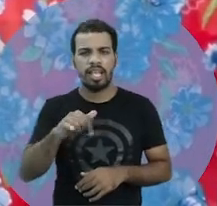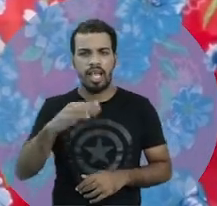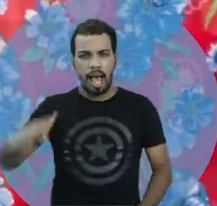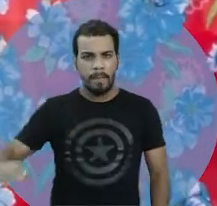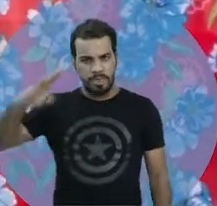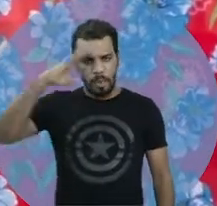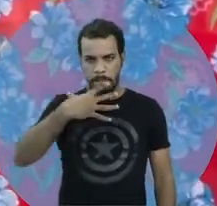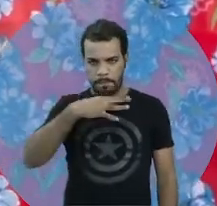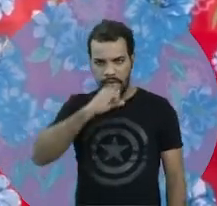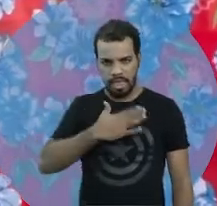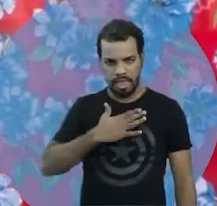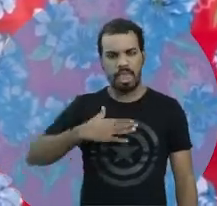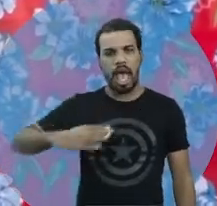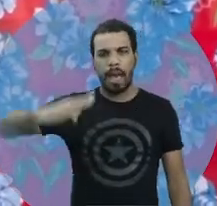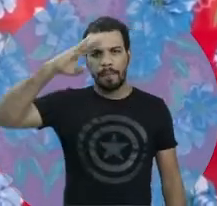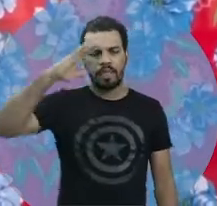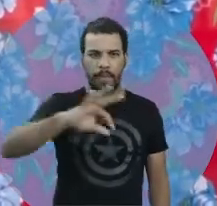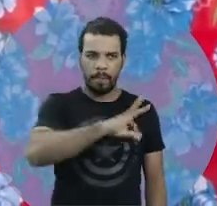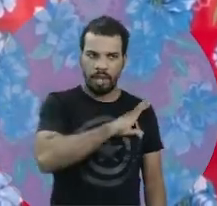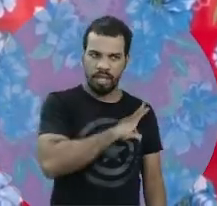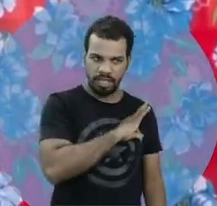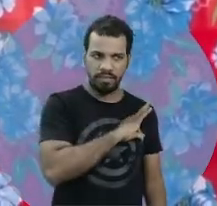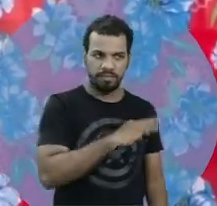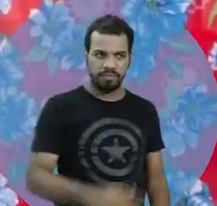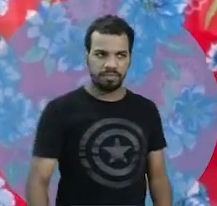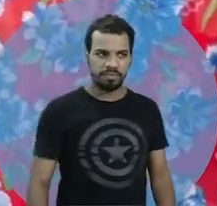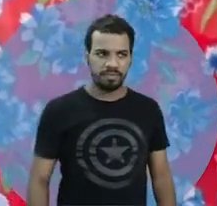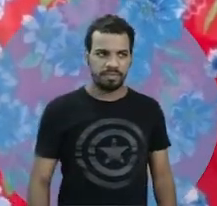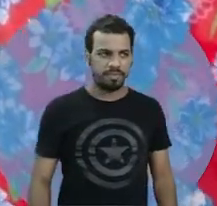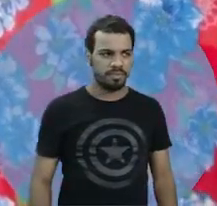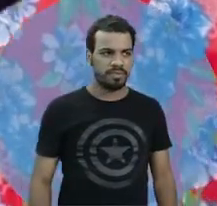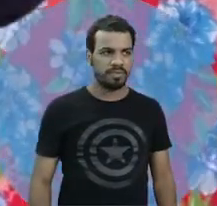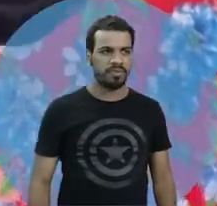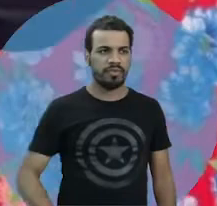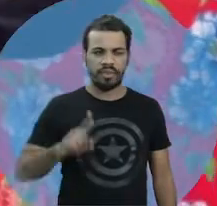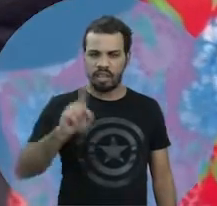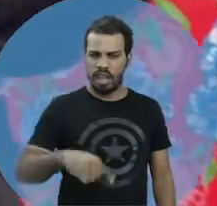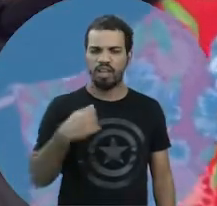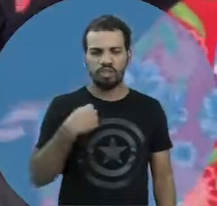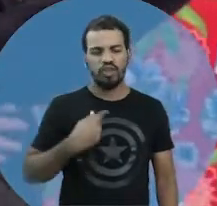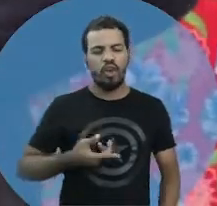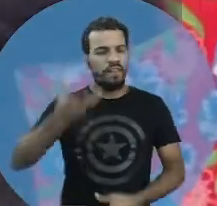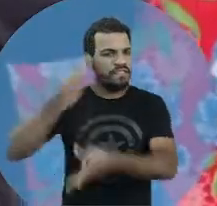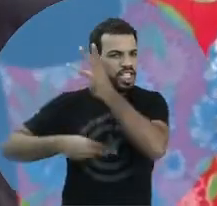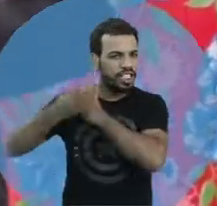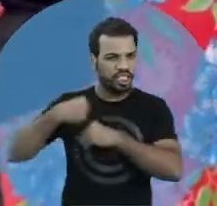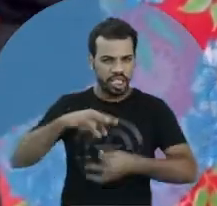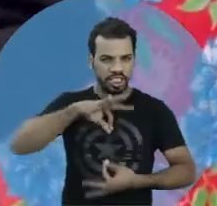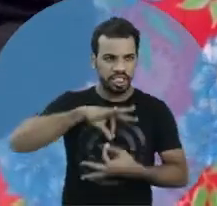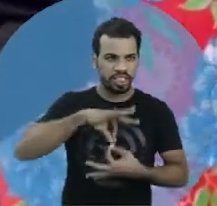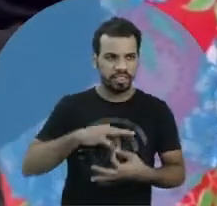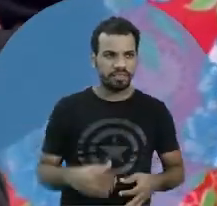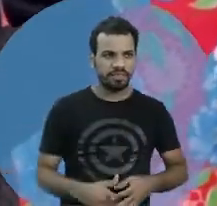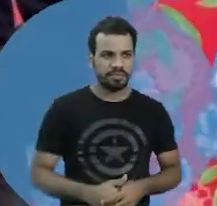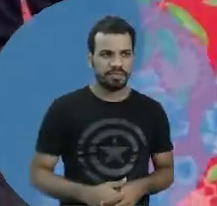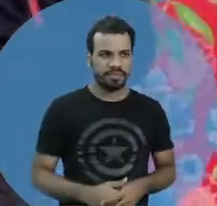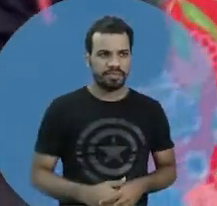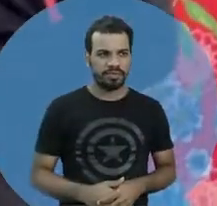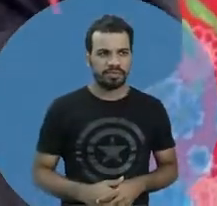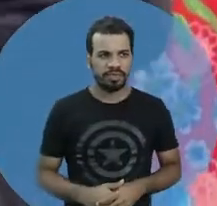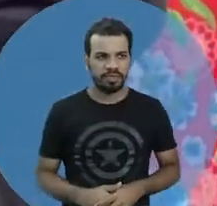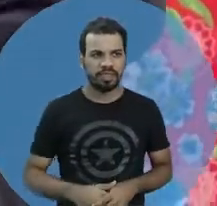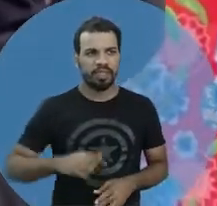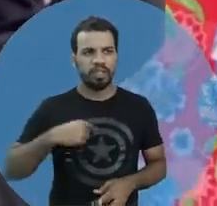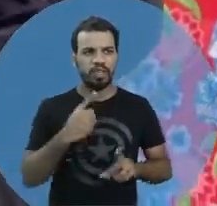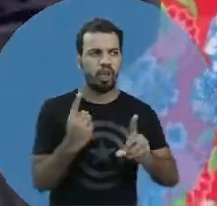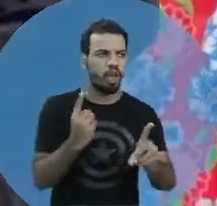e Edélquides Neves Freire, virginiano perfeccionista, como dizem, menino que se descobre o mundo